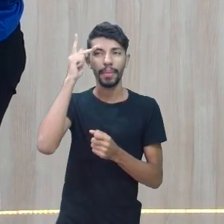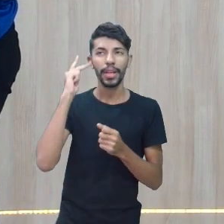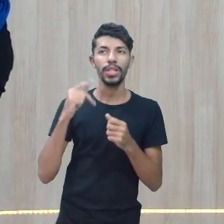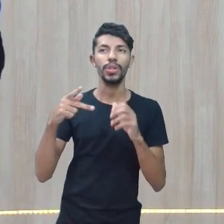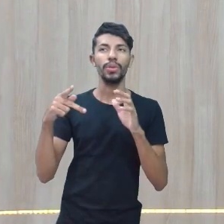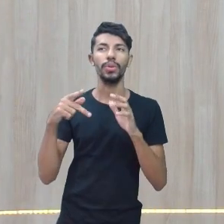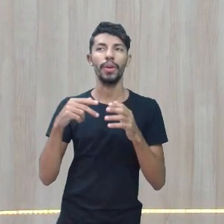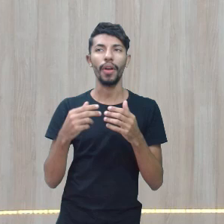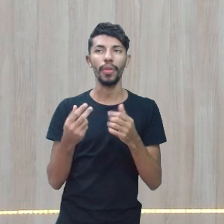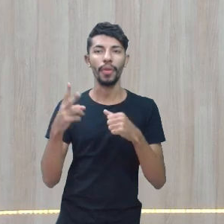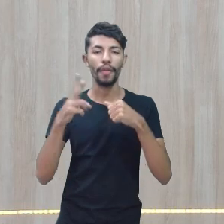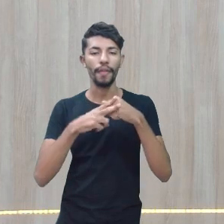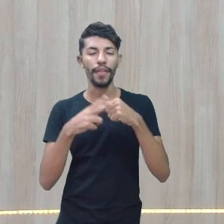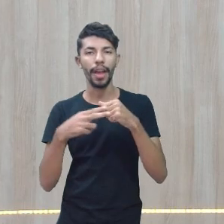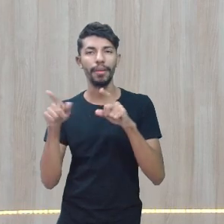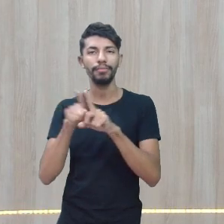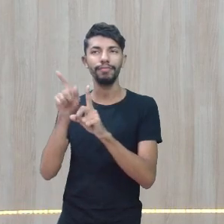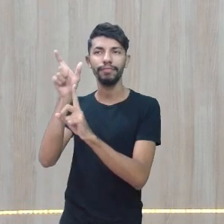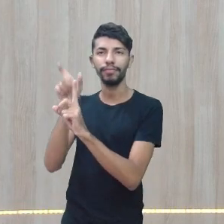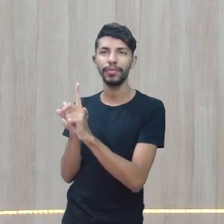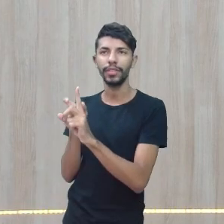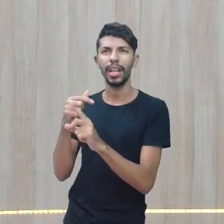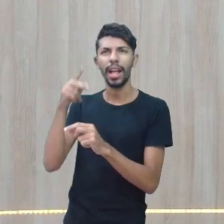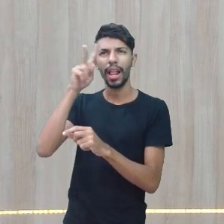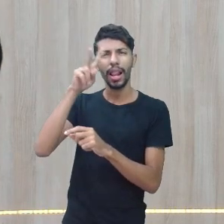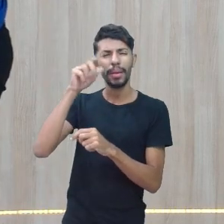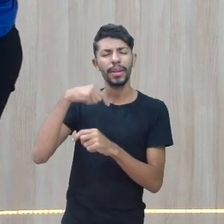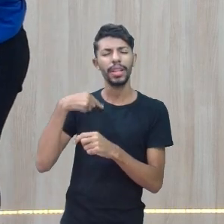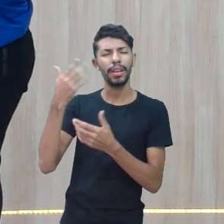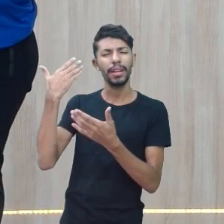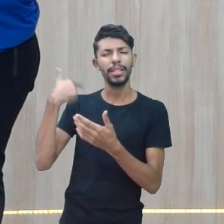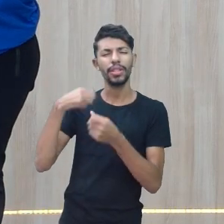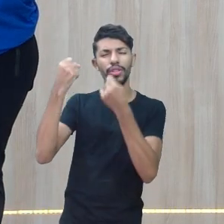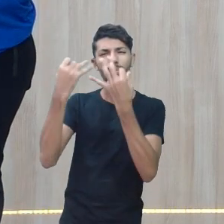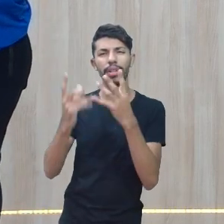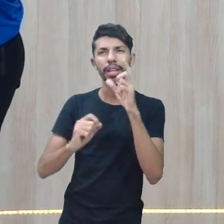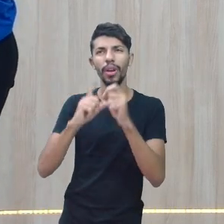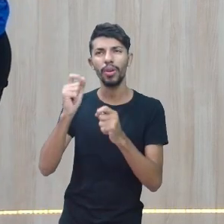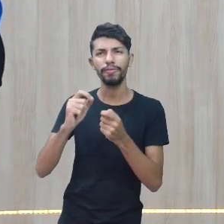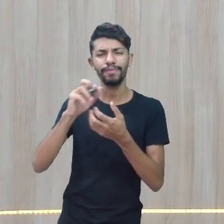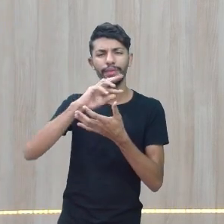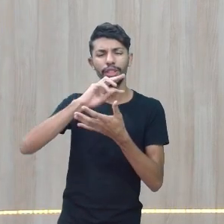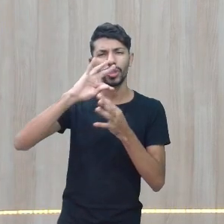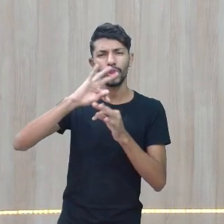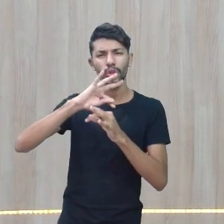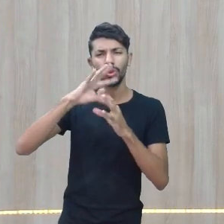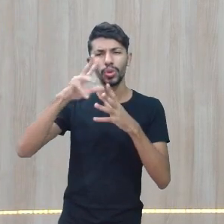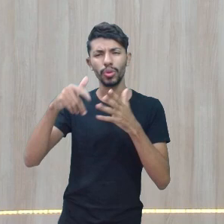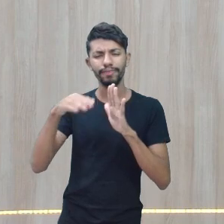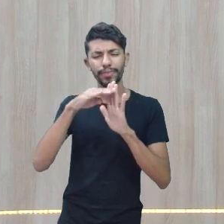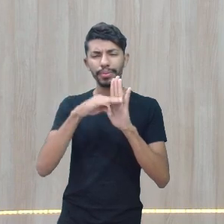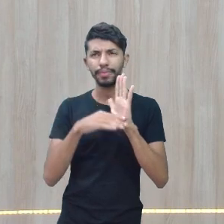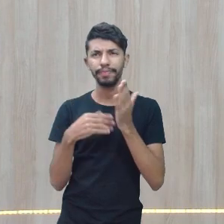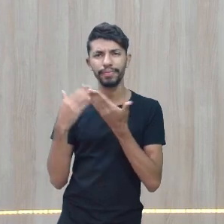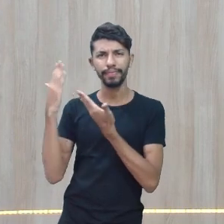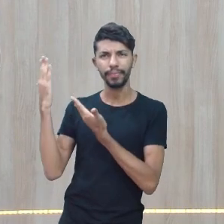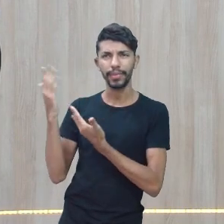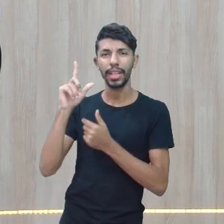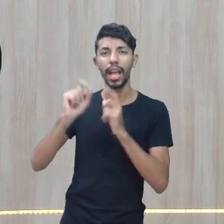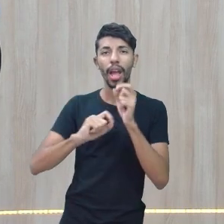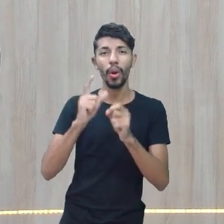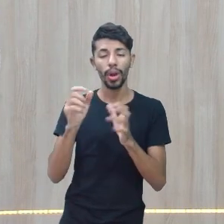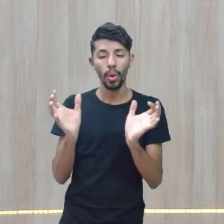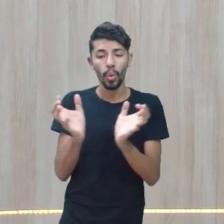que substantivo, adjetivo, artigo, numeral, pronome é uma